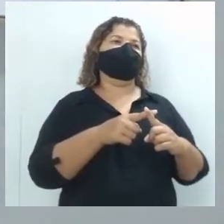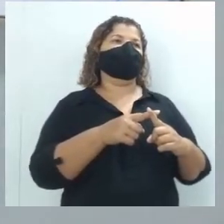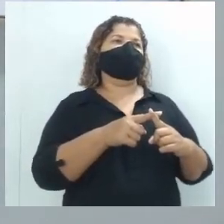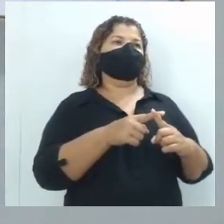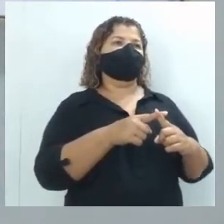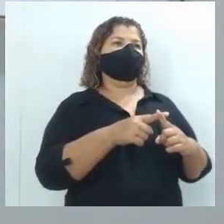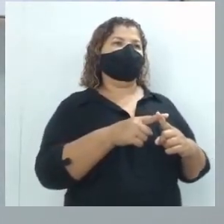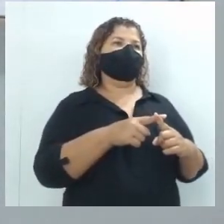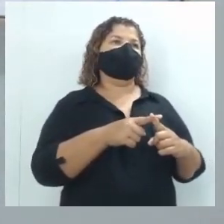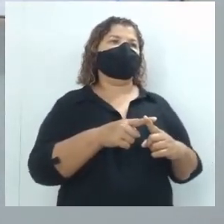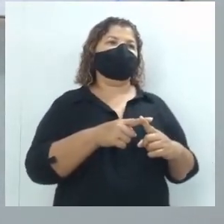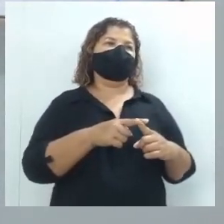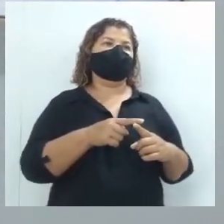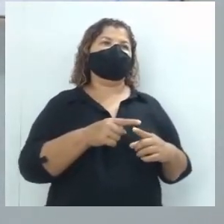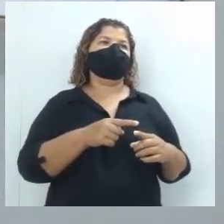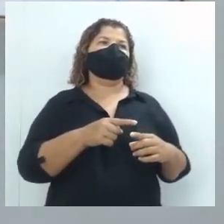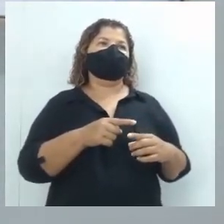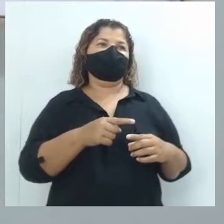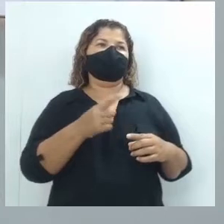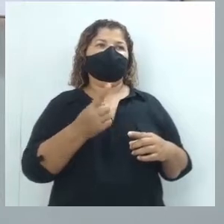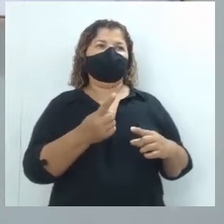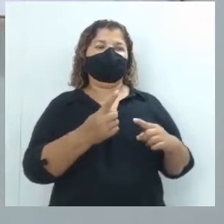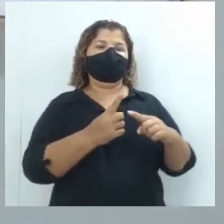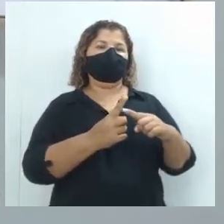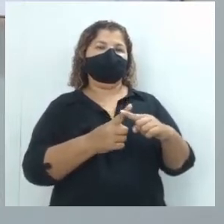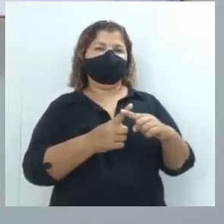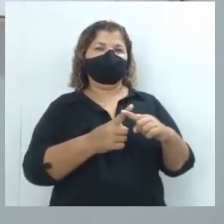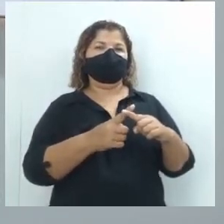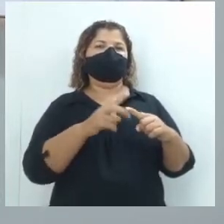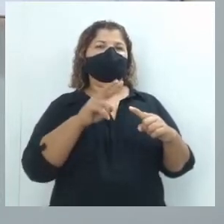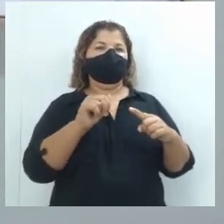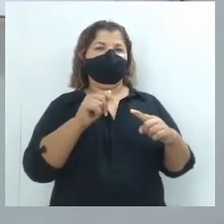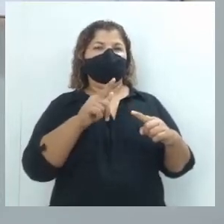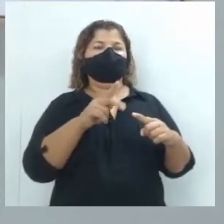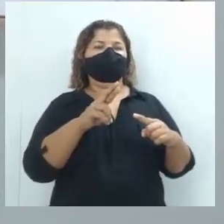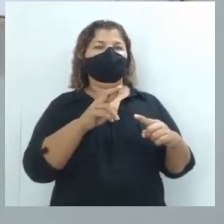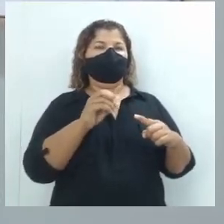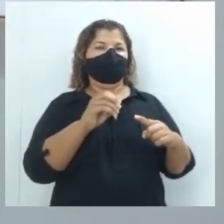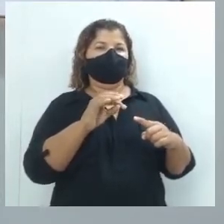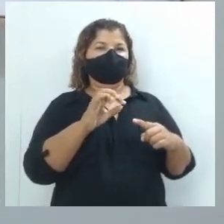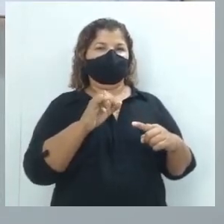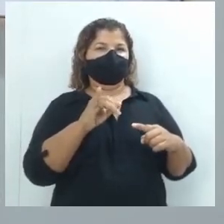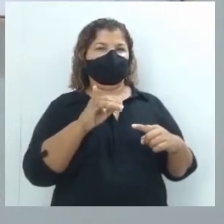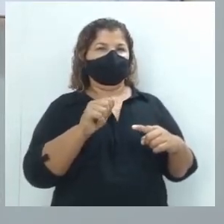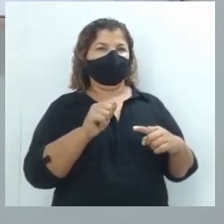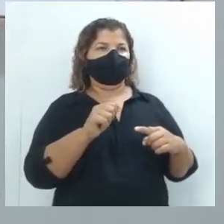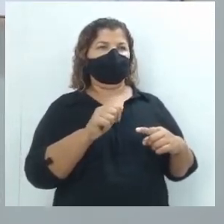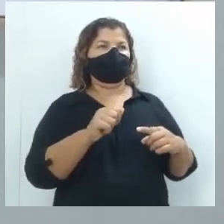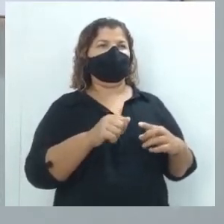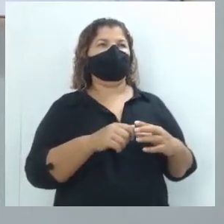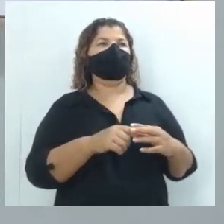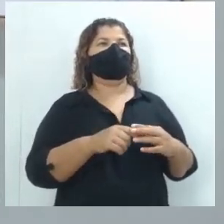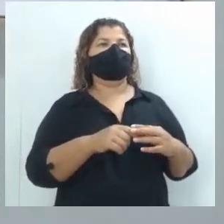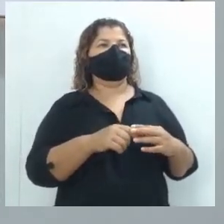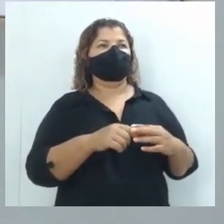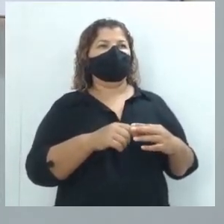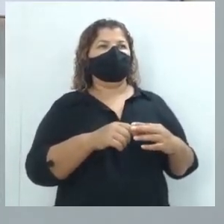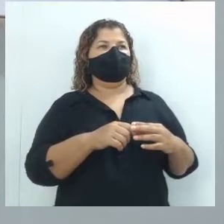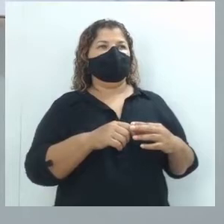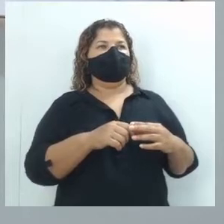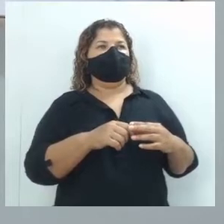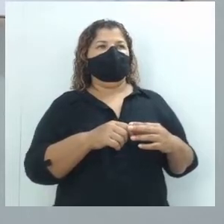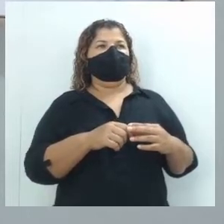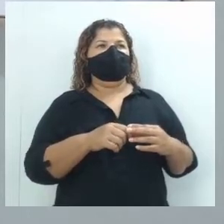RNA positivo aqui, ele vai formar proteína. Então vê o que acontece, Esse RNA